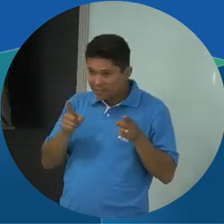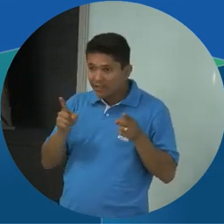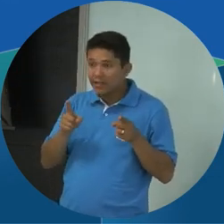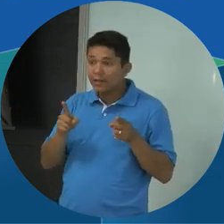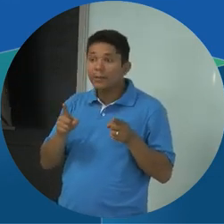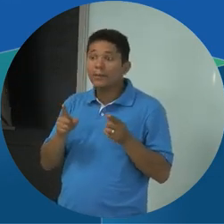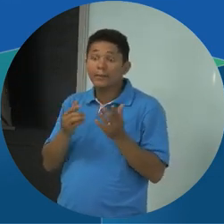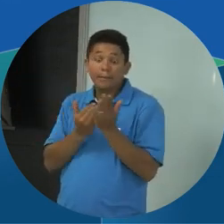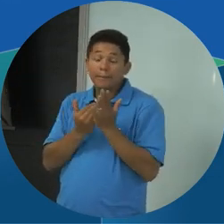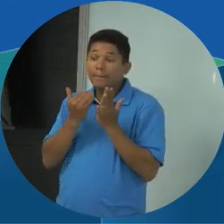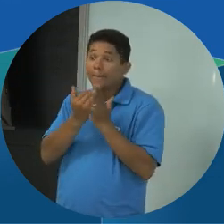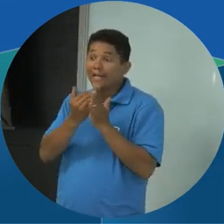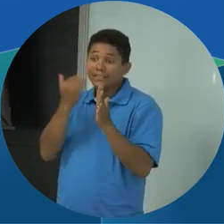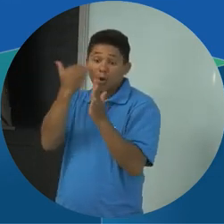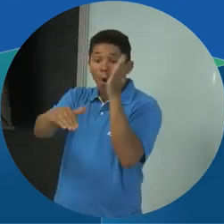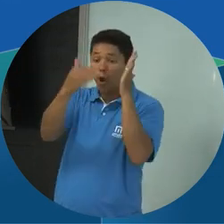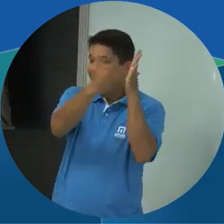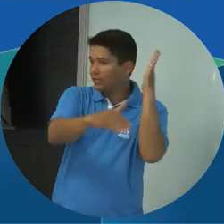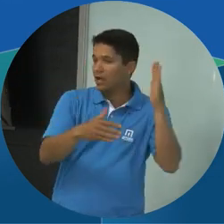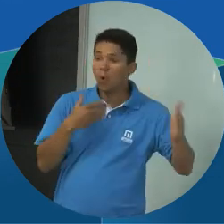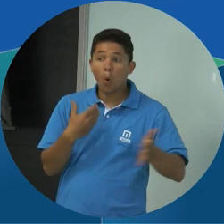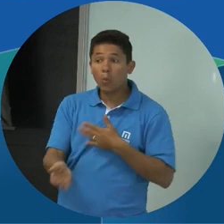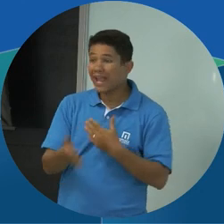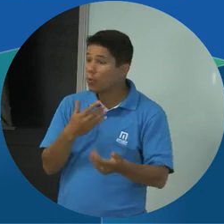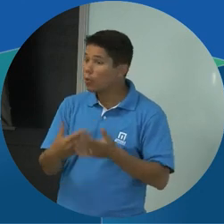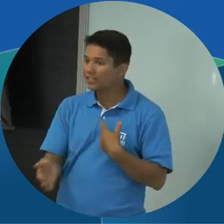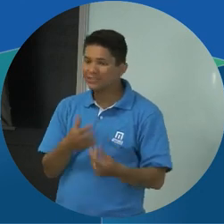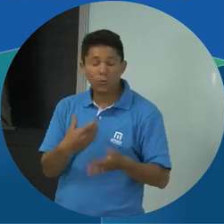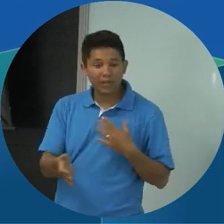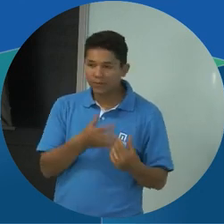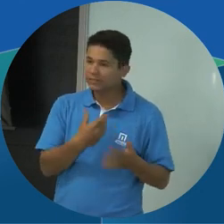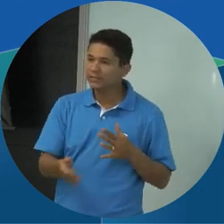de corte? Corta o quê? Qualquer coisa menos aço.